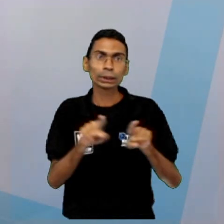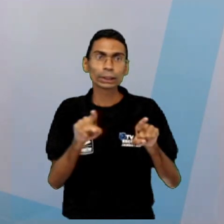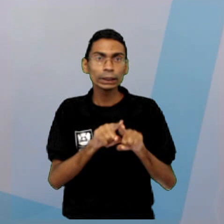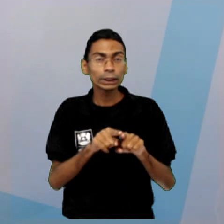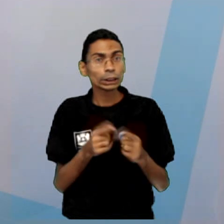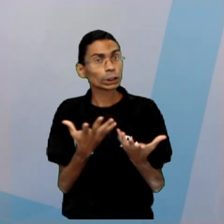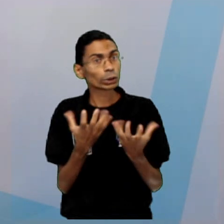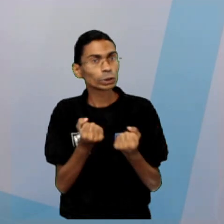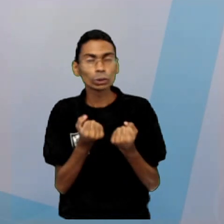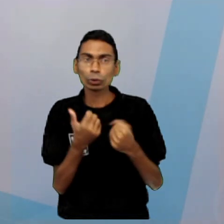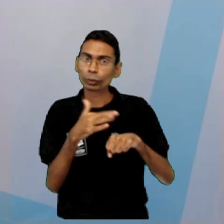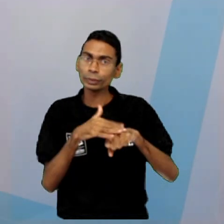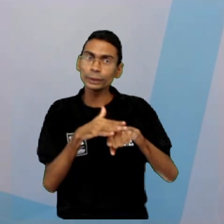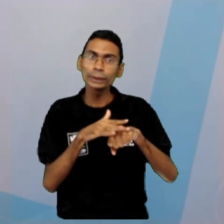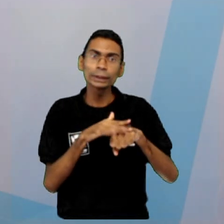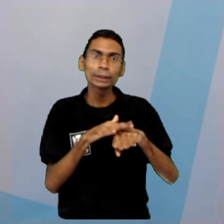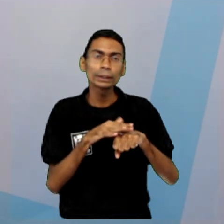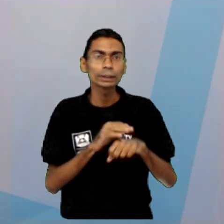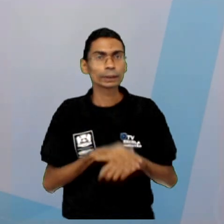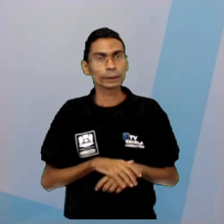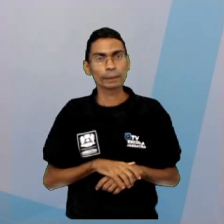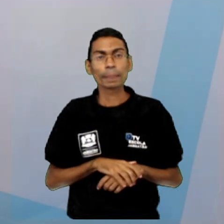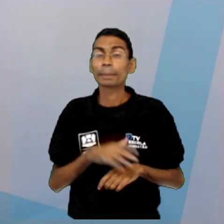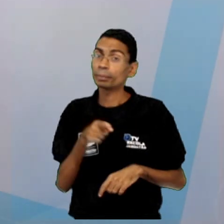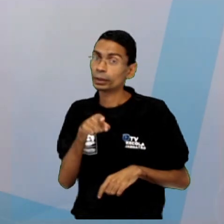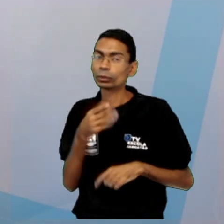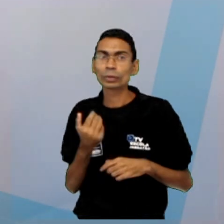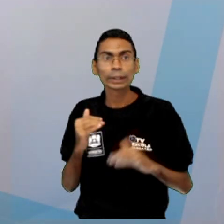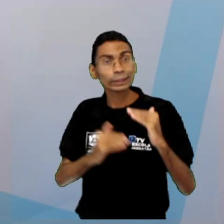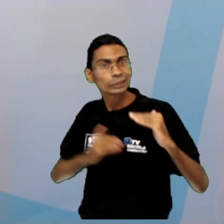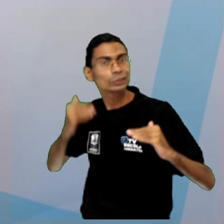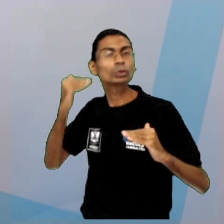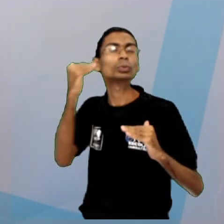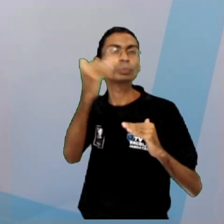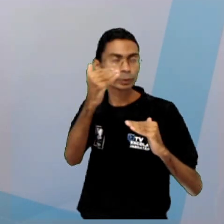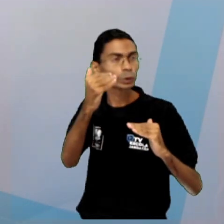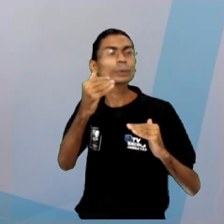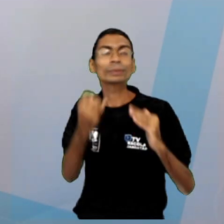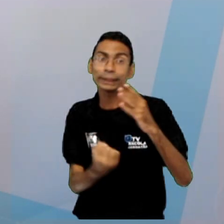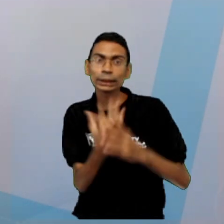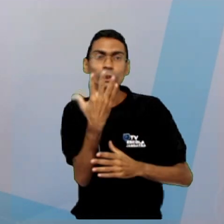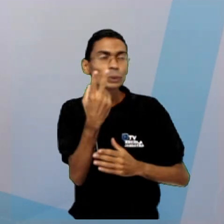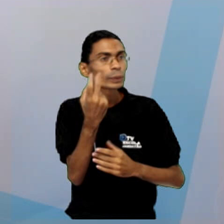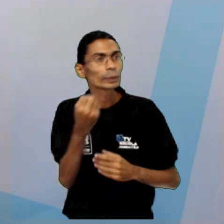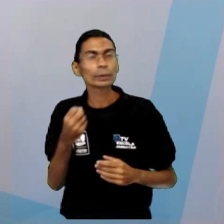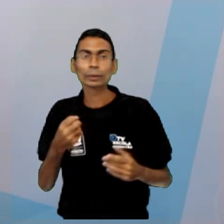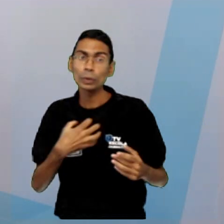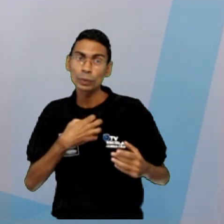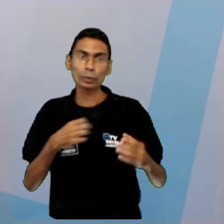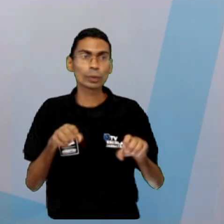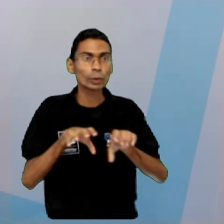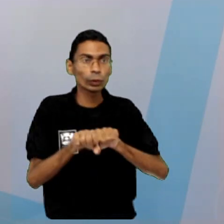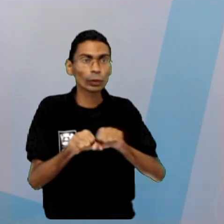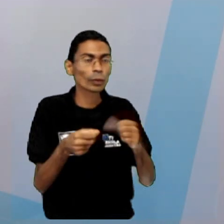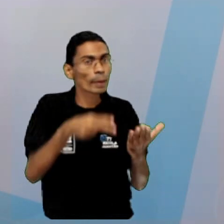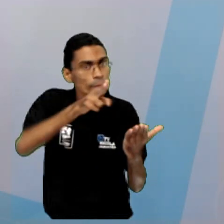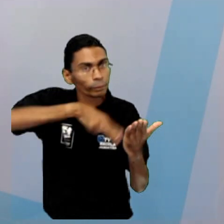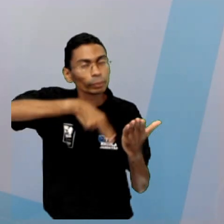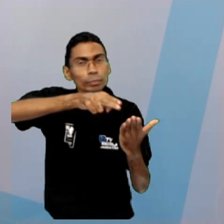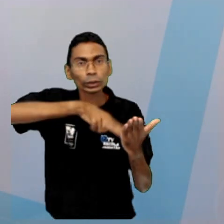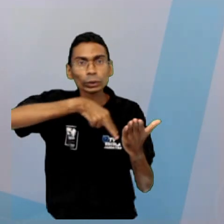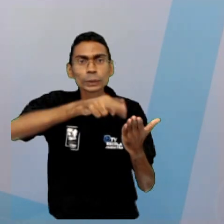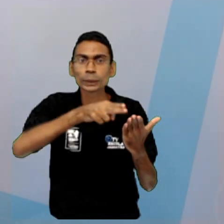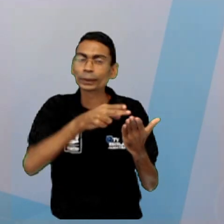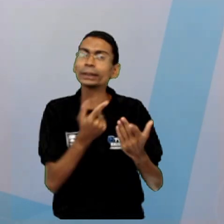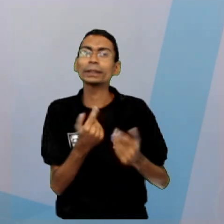aceitou a doença e ficou nisso mesmo, mas ele foi lá e reinventou uma nova forma de pintar e se superou. Vimos também a